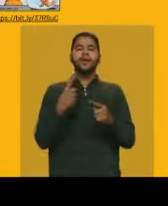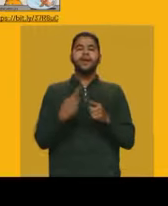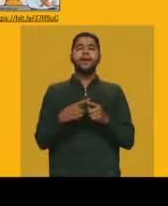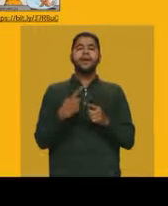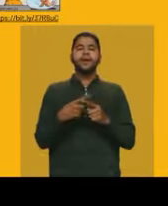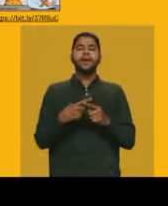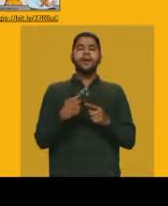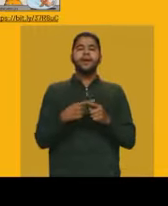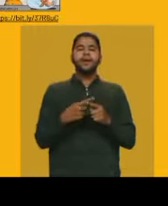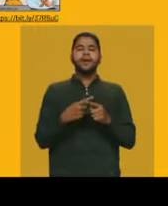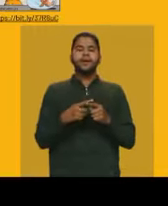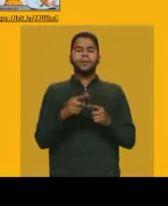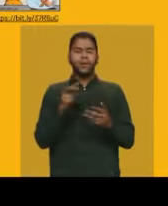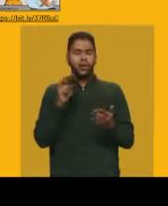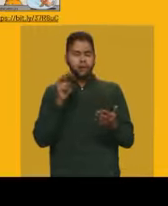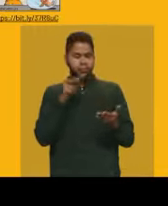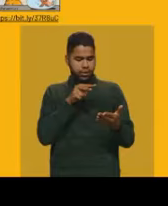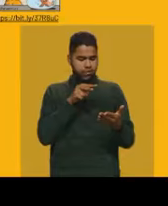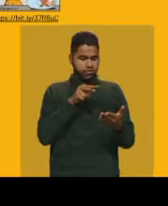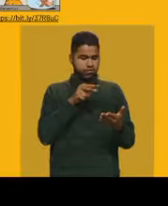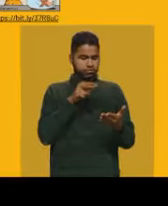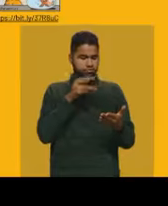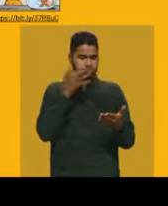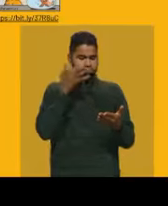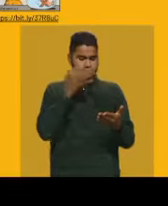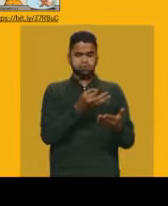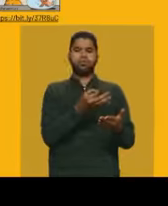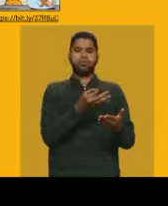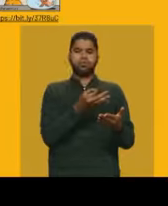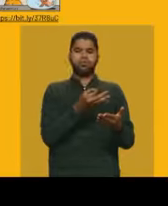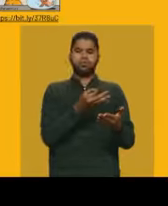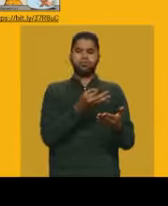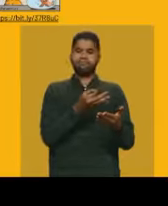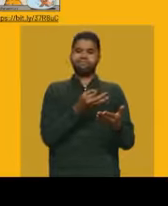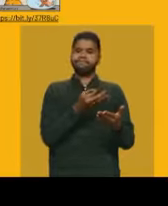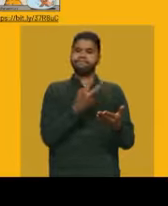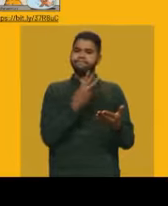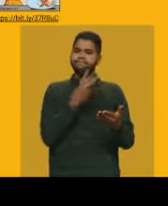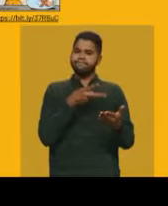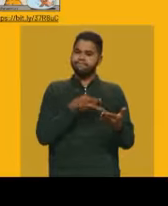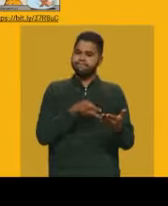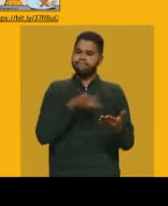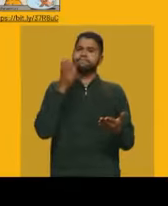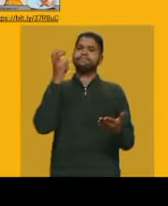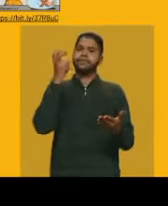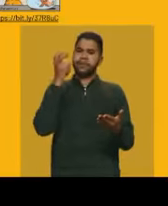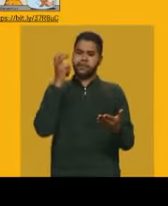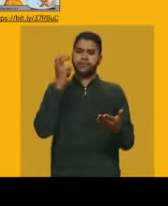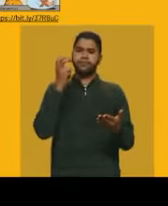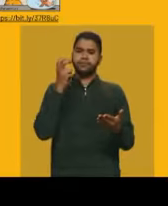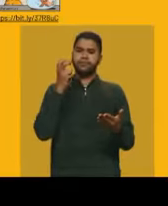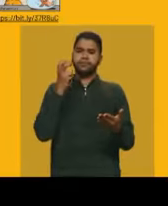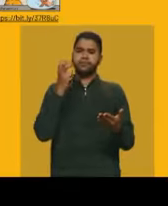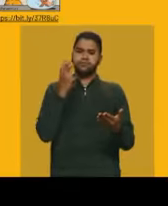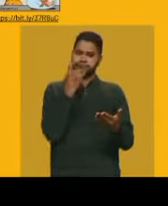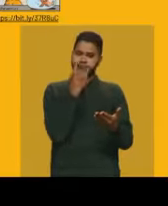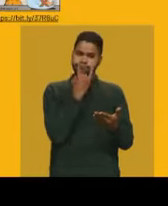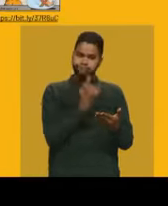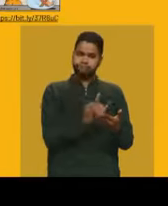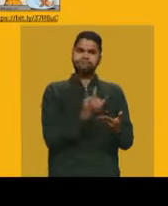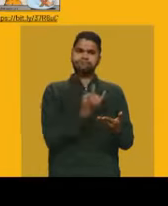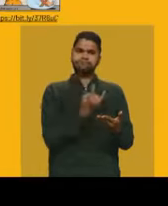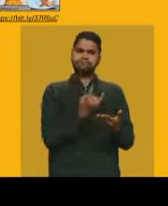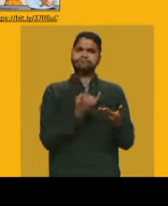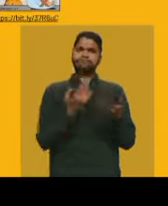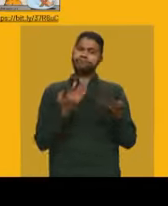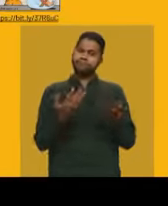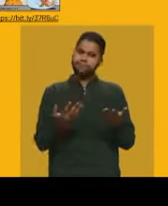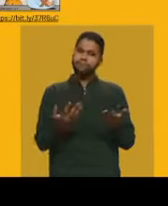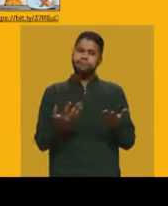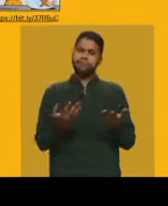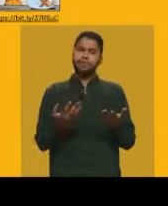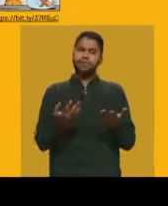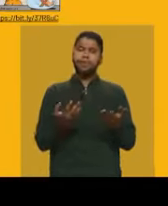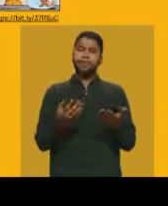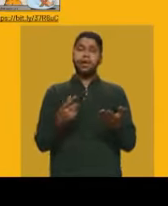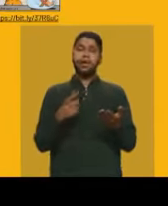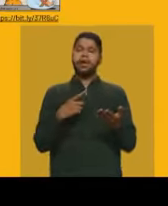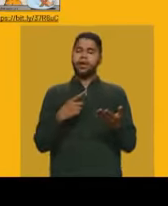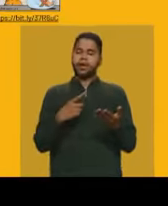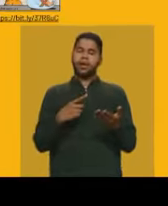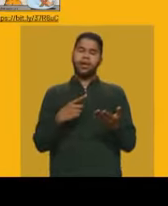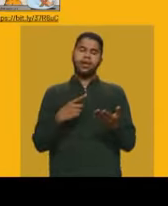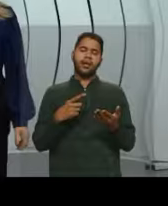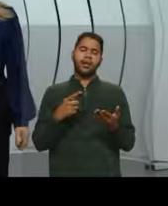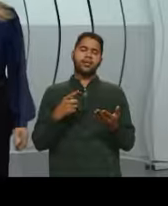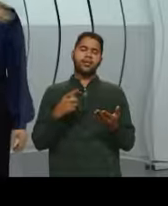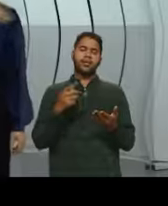Para bater, a pessoa está passando, né? Bateu o olho e chamou atenção. Então, em cartazes é